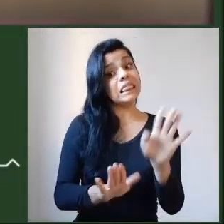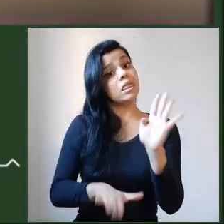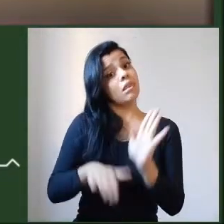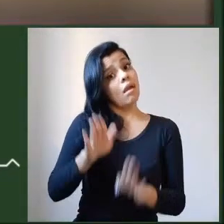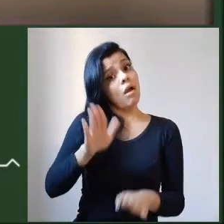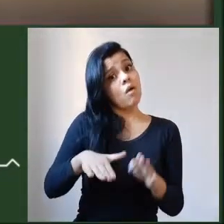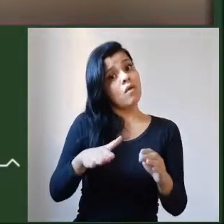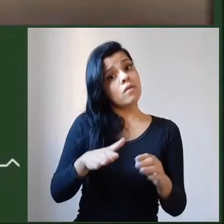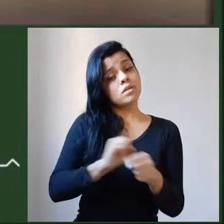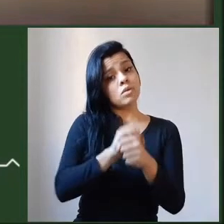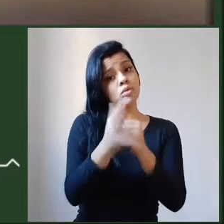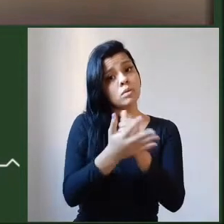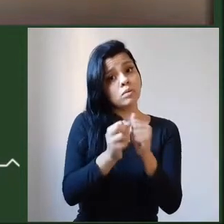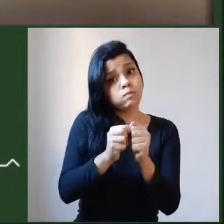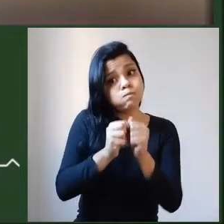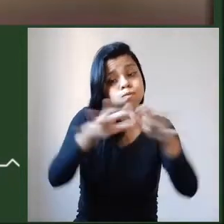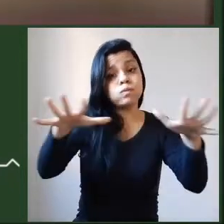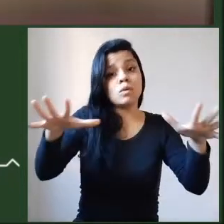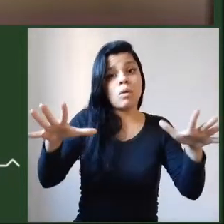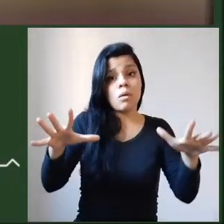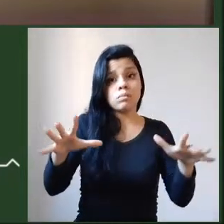Nessa última semana